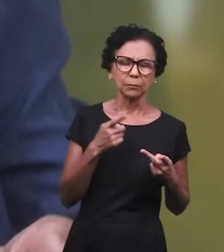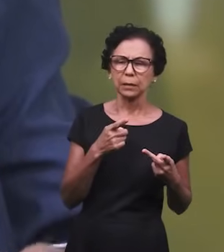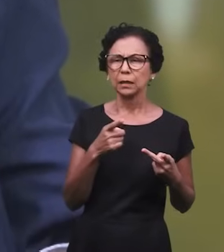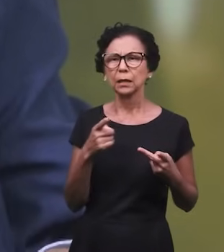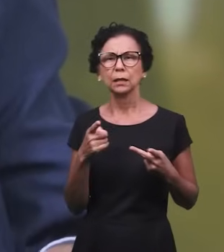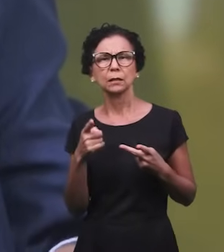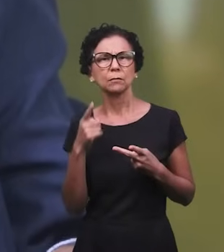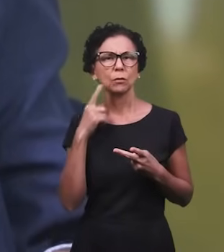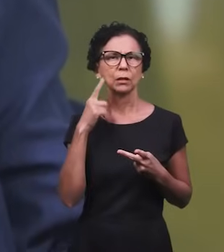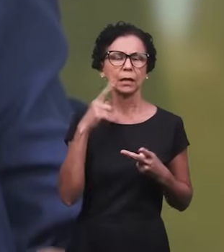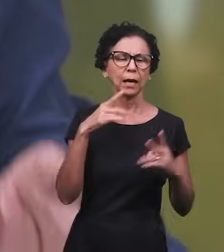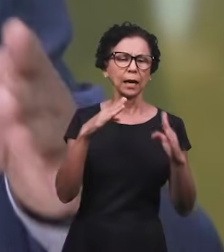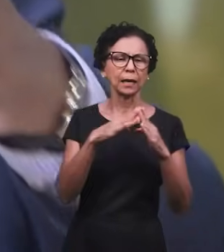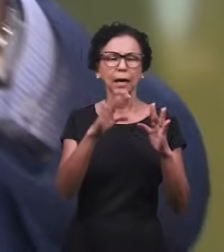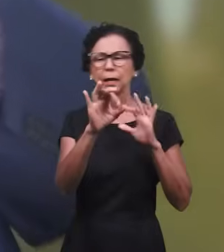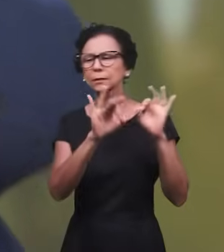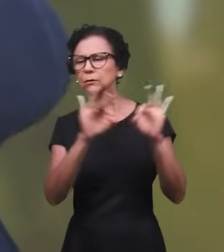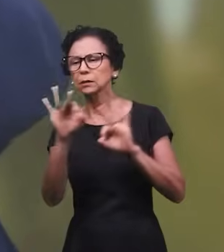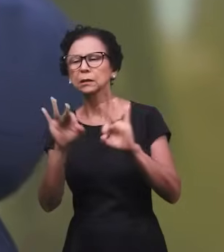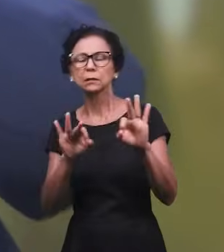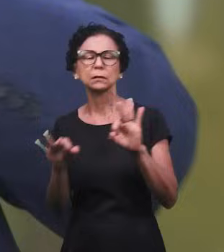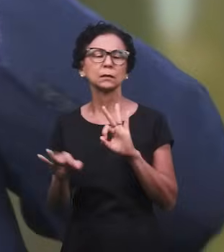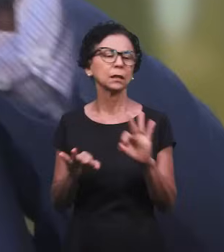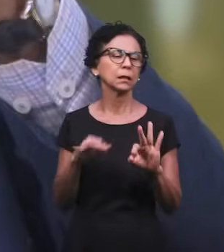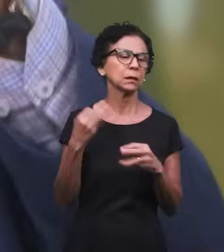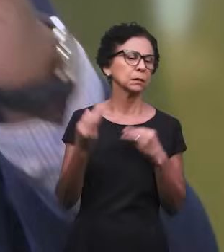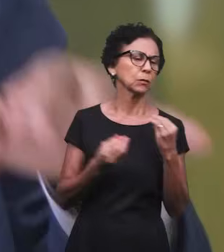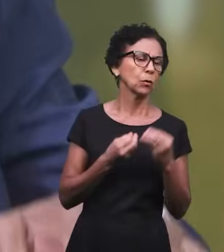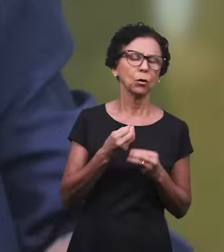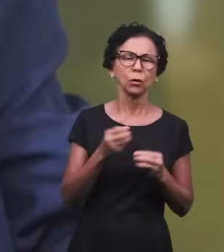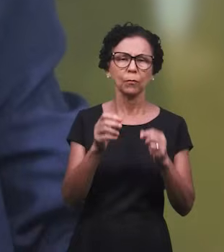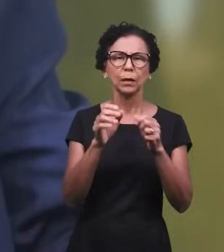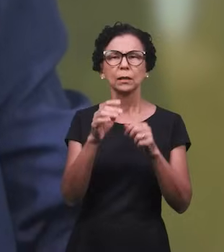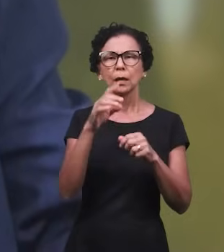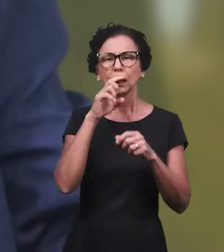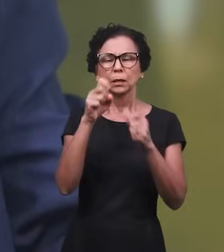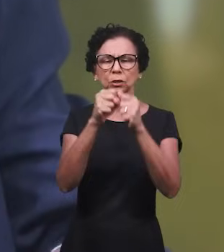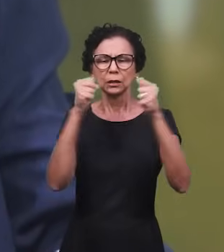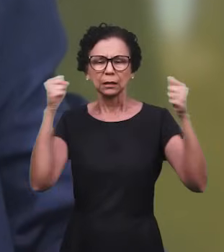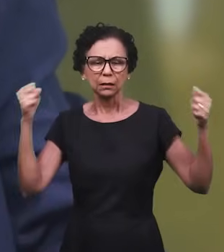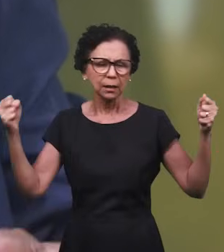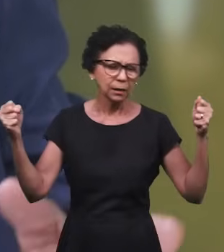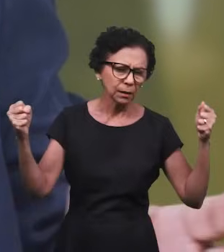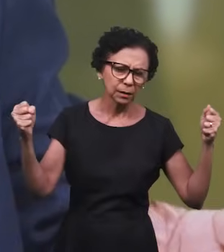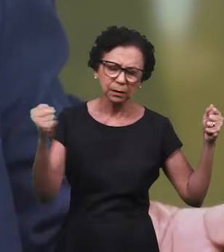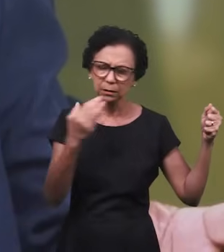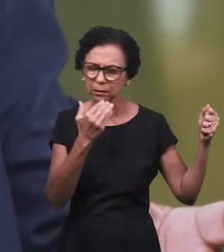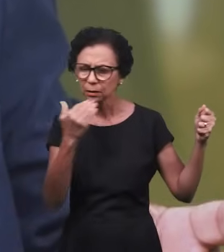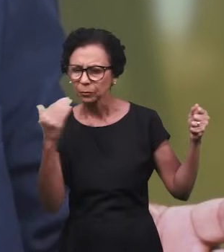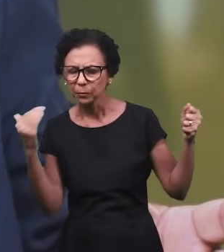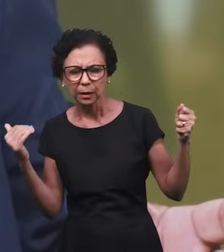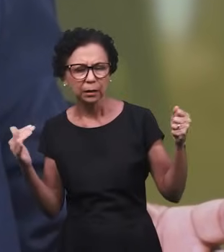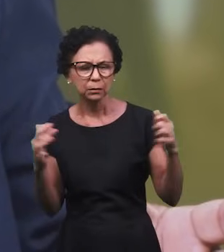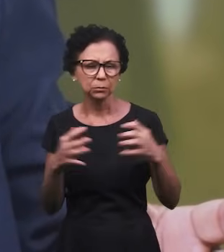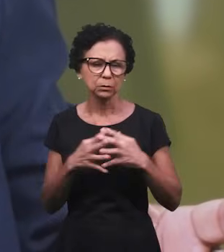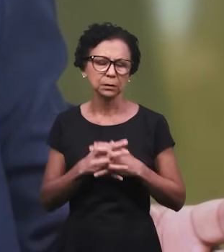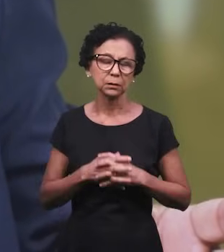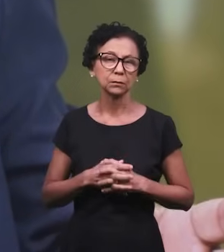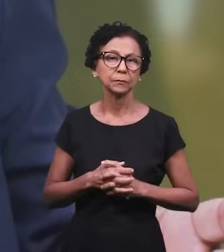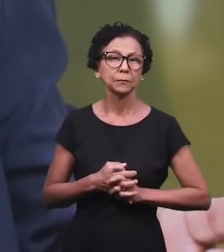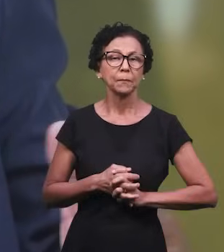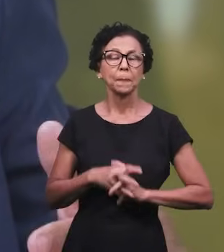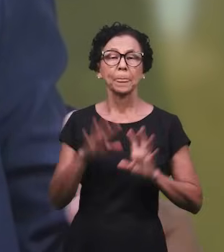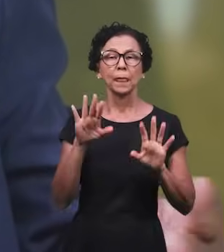ali com é quear a arrumação da casa ver ver como é que tá os alimentos ali tudo e veja só às vezes a mulher tá numa situação